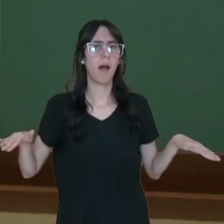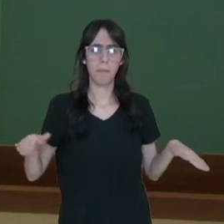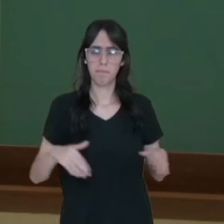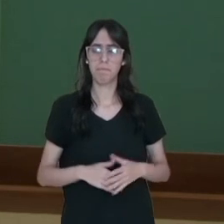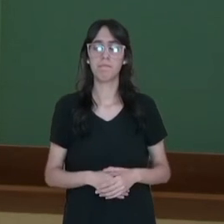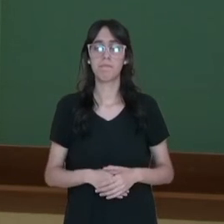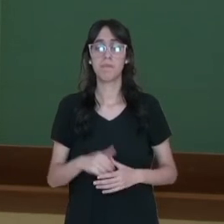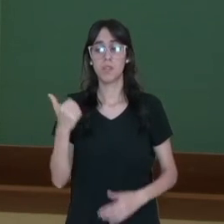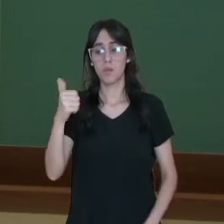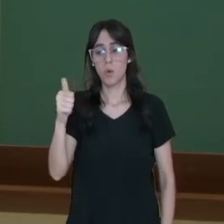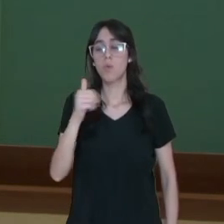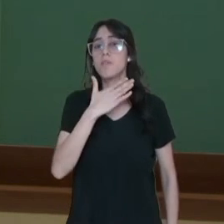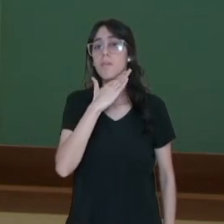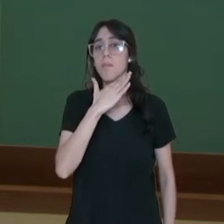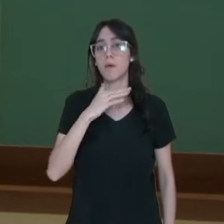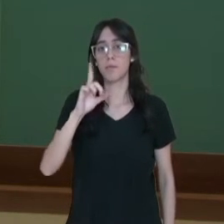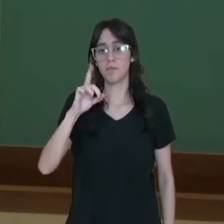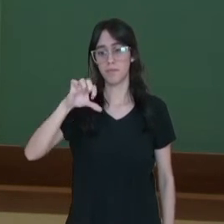Em 11 de março de